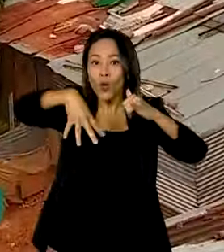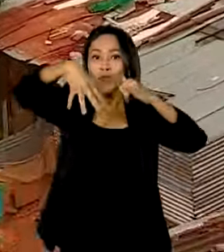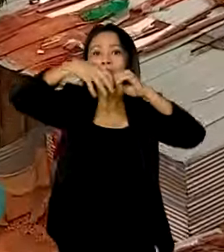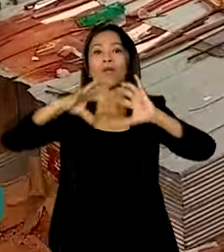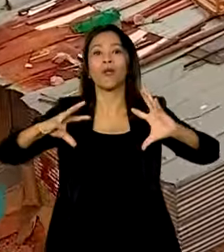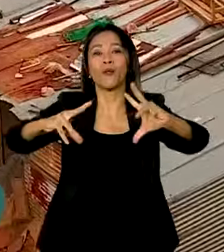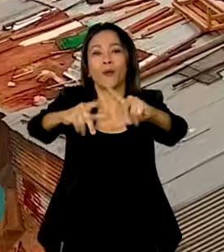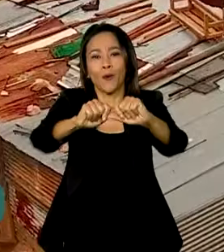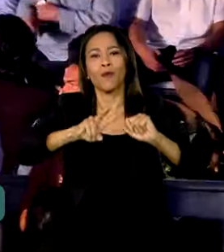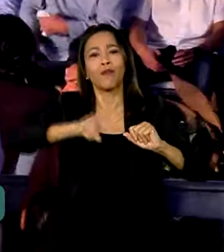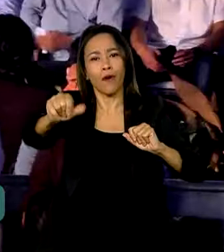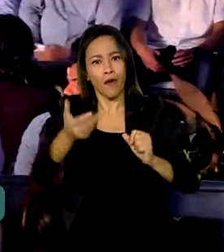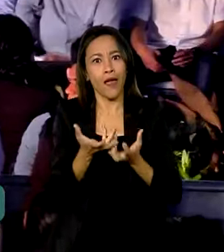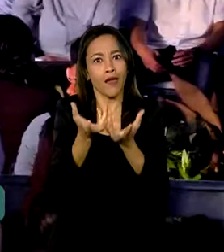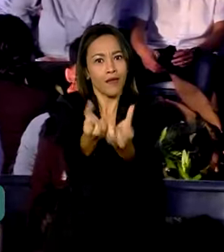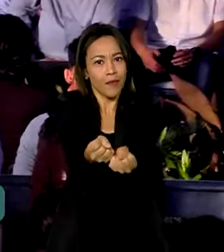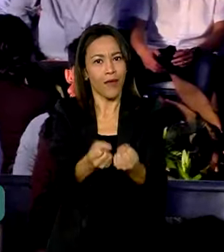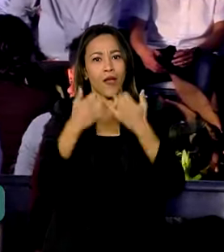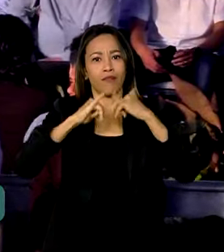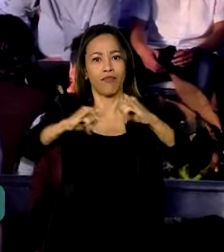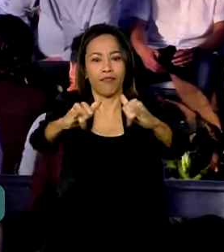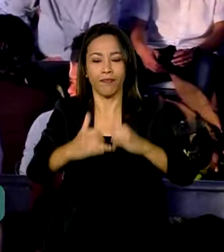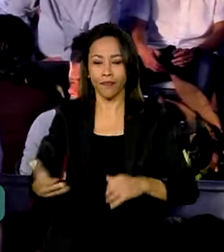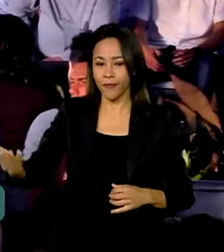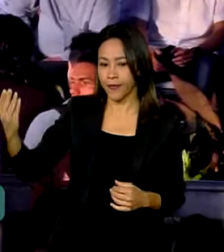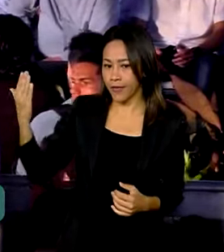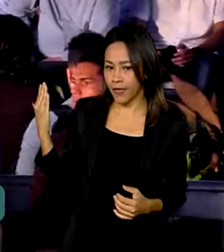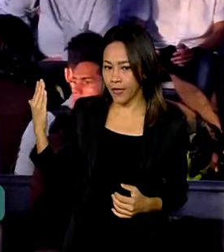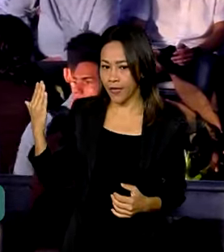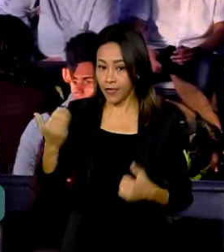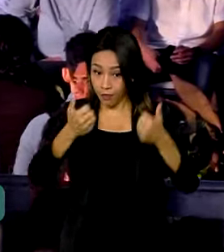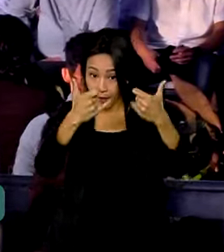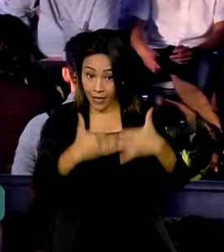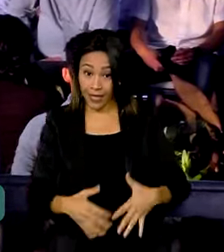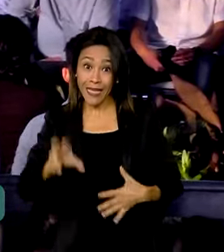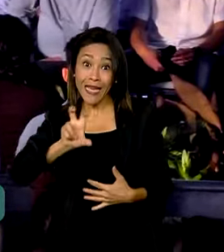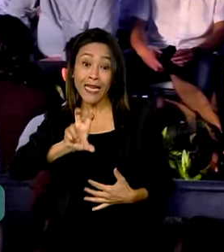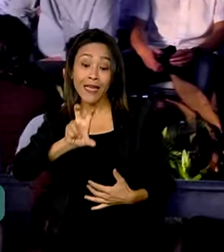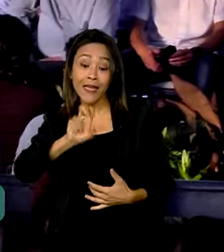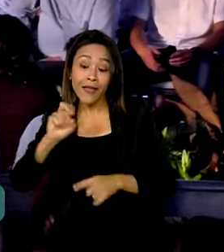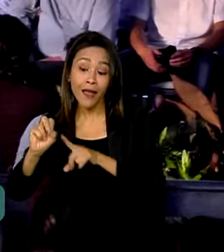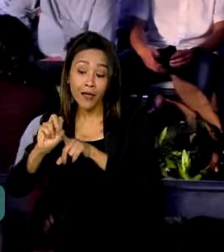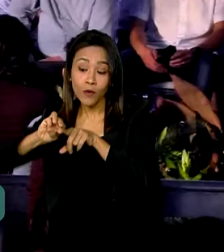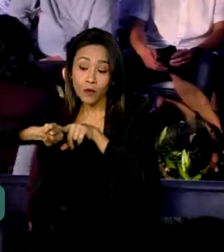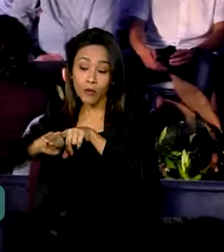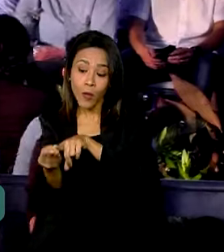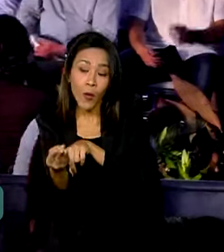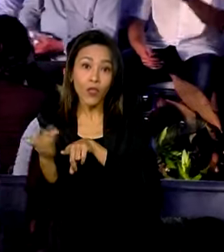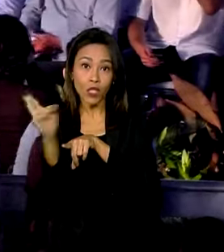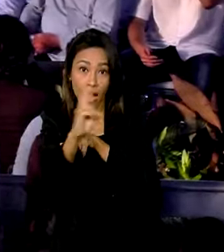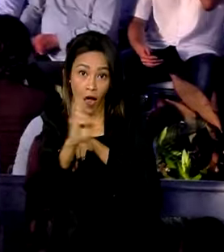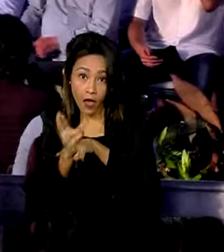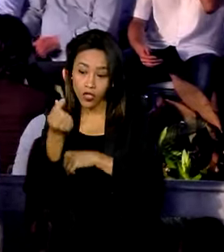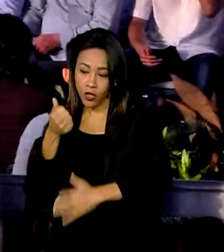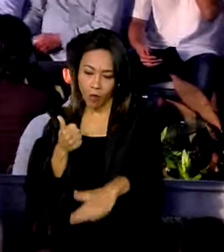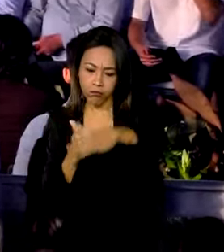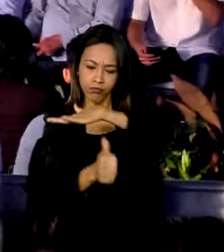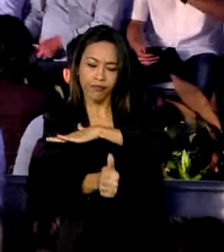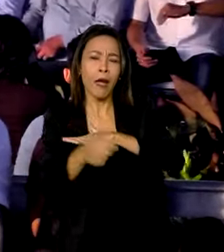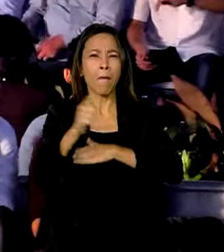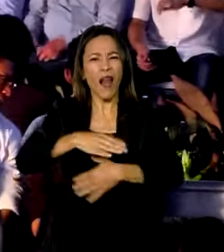receber energia elétrica. O senhor deixar 500 milhões de reais para acabar com a pobreza